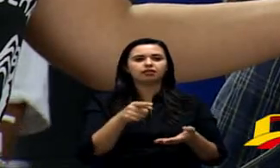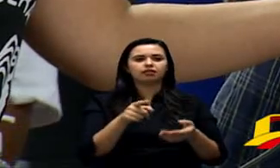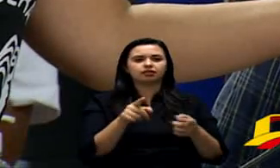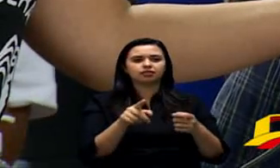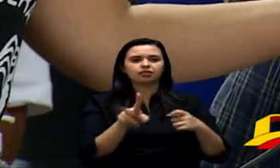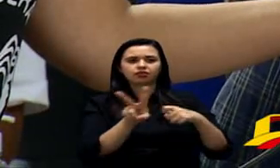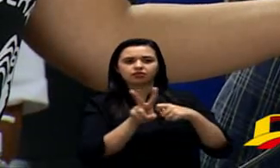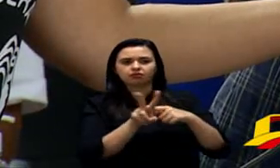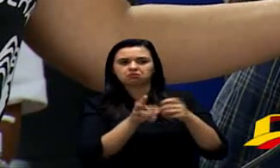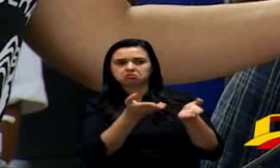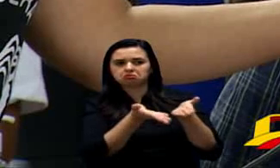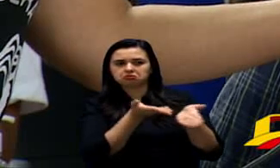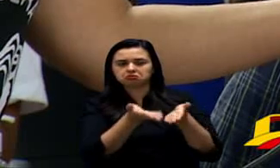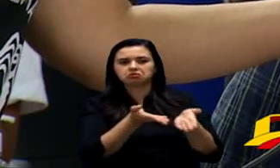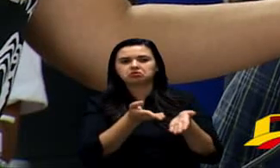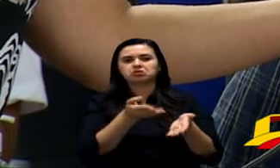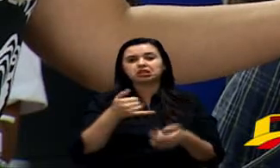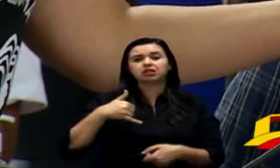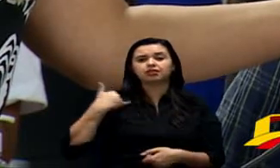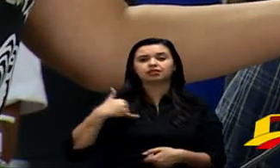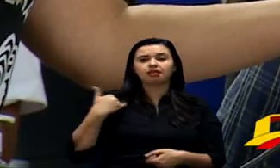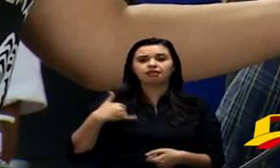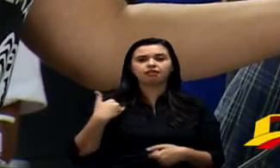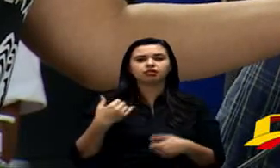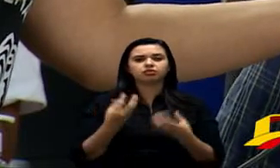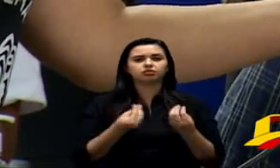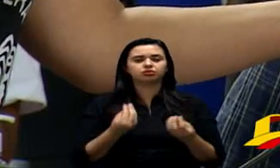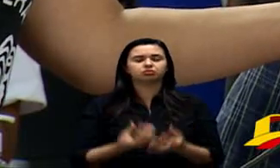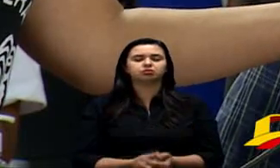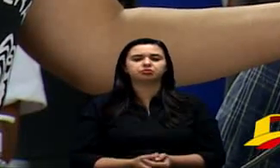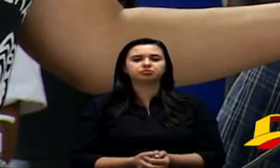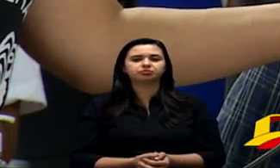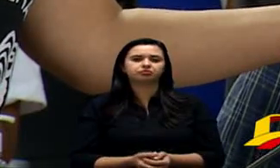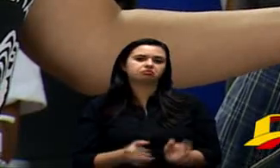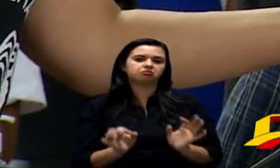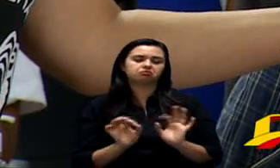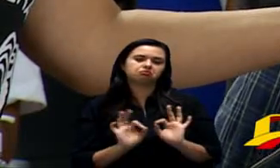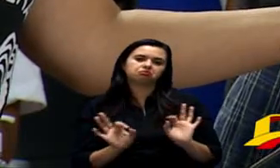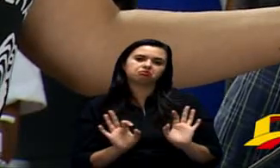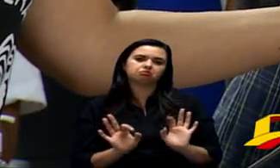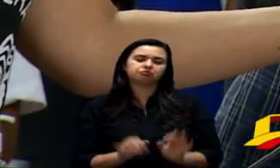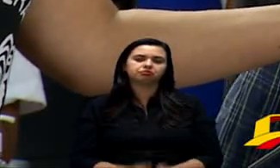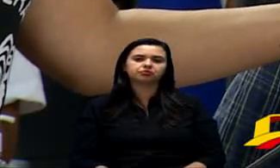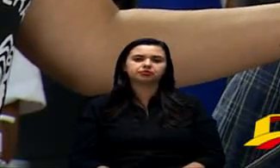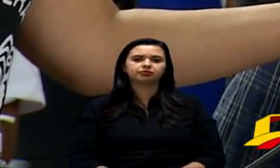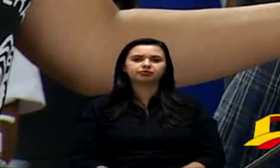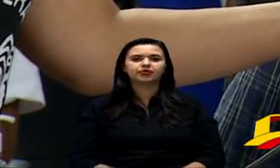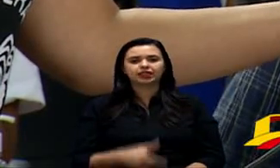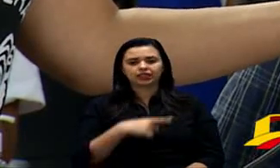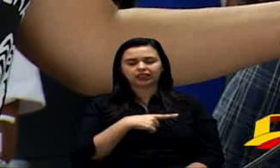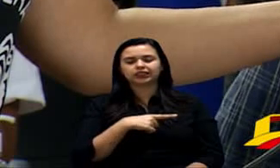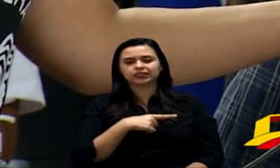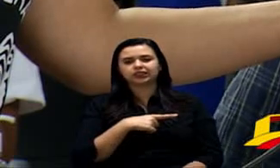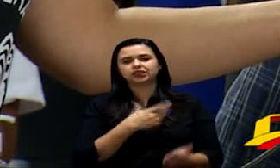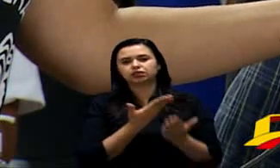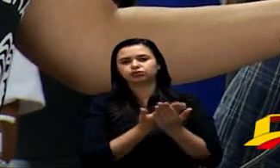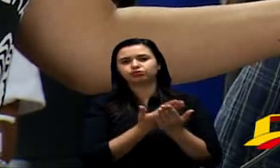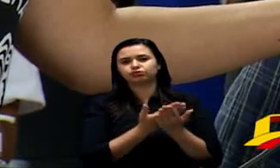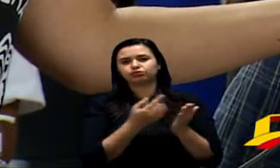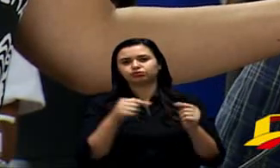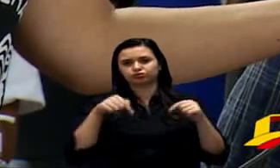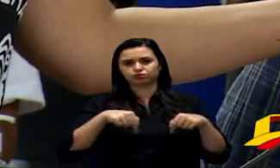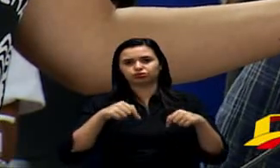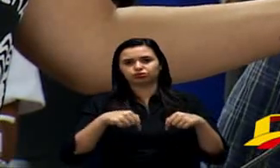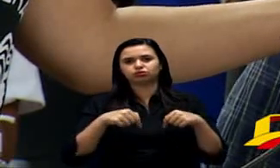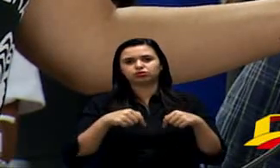genética, idade do animal, tá? É basicamente isso. Eu tenho os trabalhos aqui, se alguém quiser